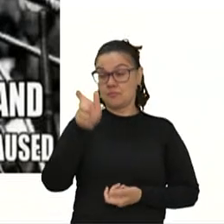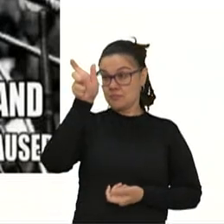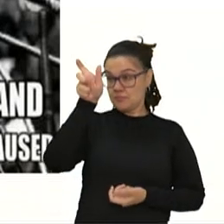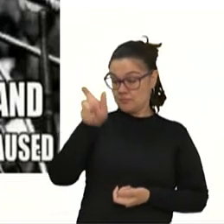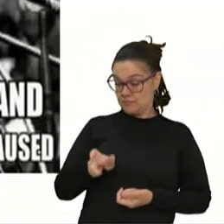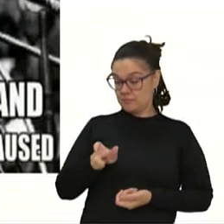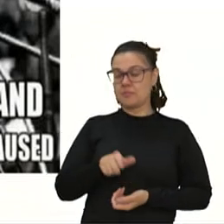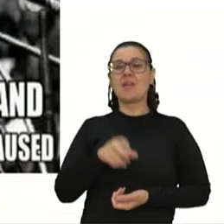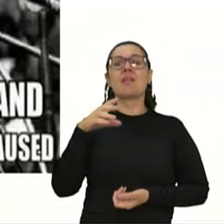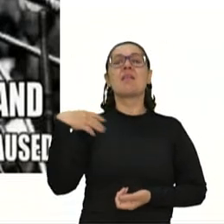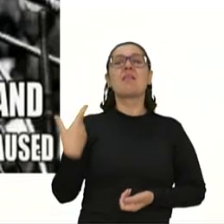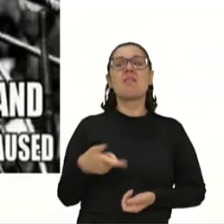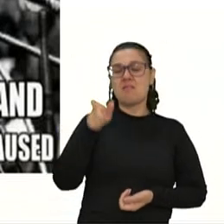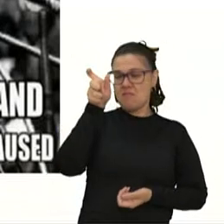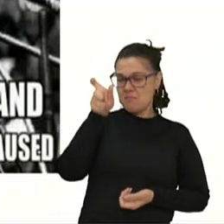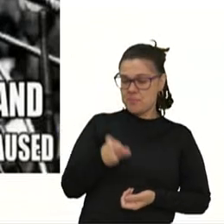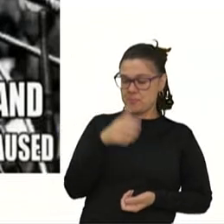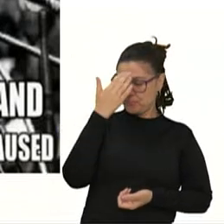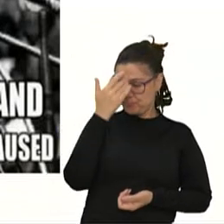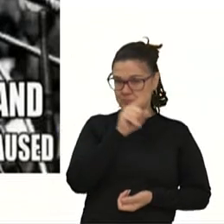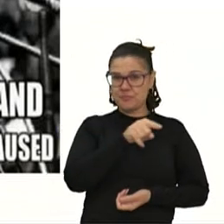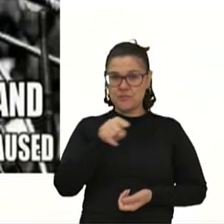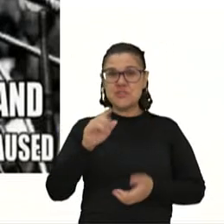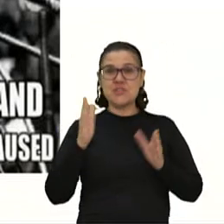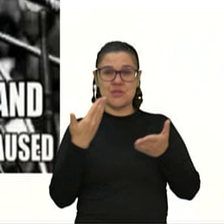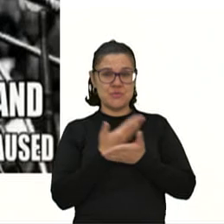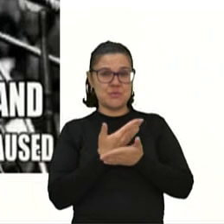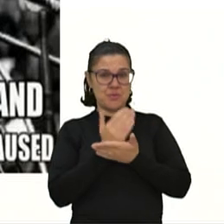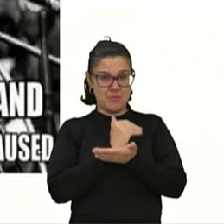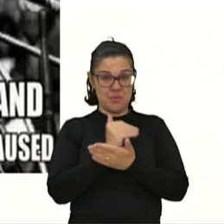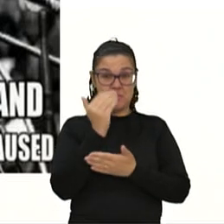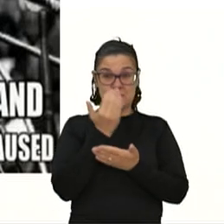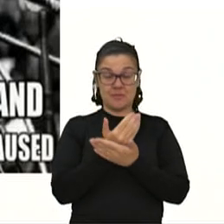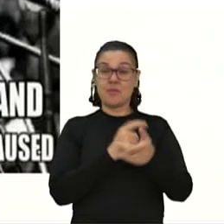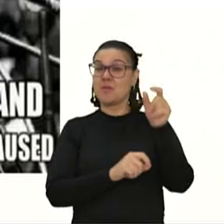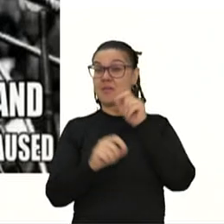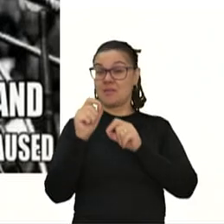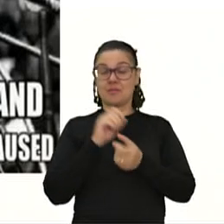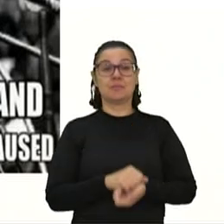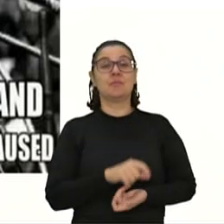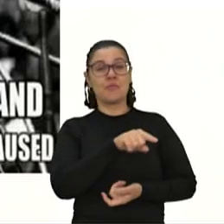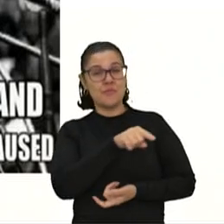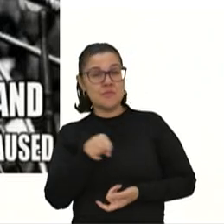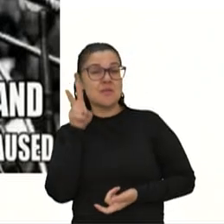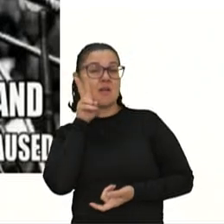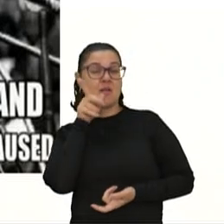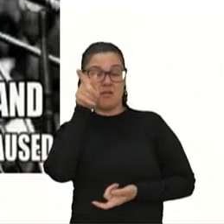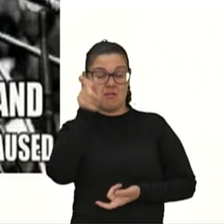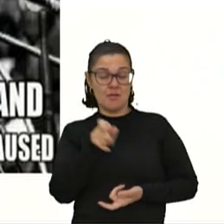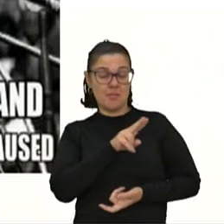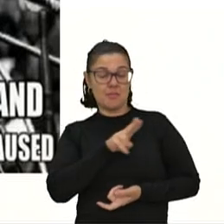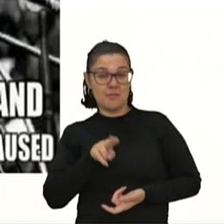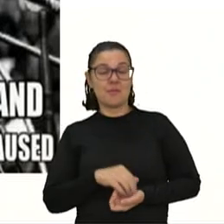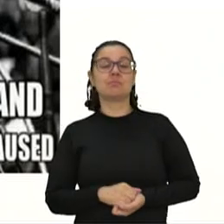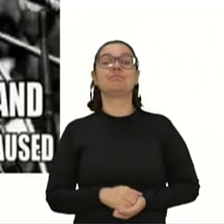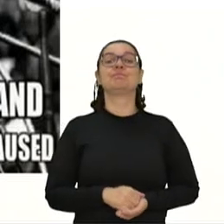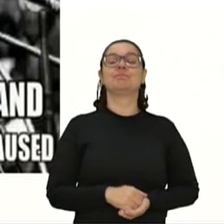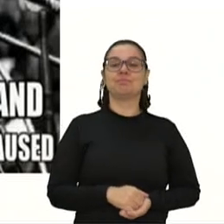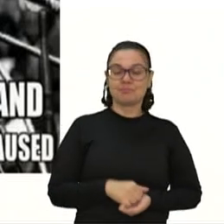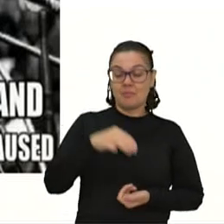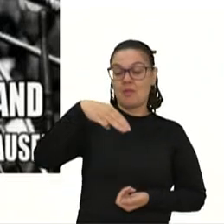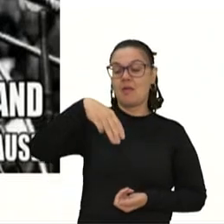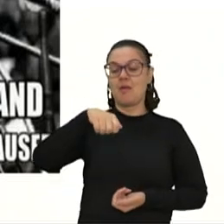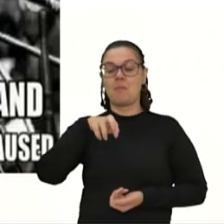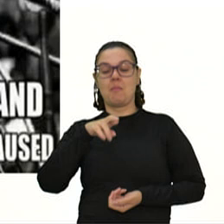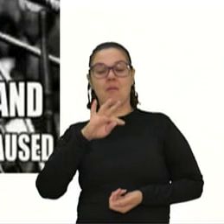personalidade. Quem é essa pessoa que está ali? Já estudamos hoje no comecinho dessa aula. Lembram do nome dessa personalidade?